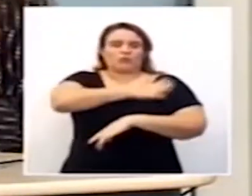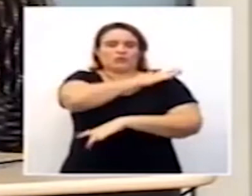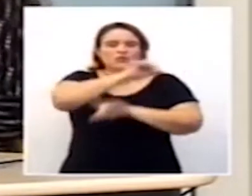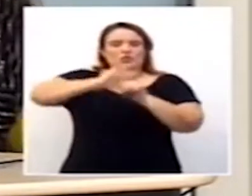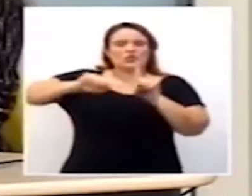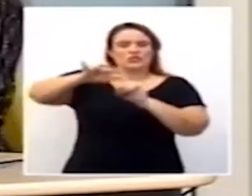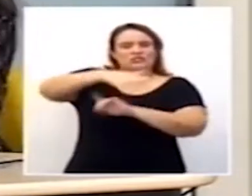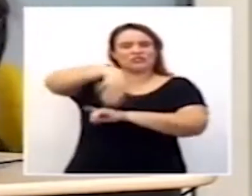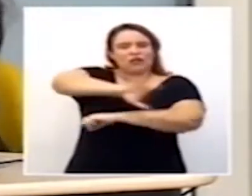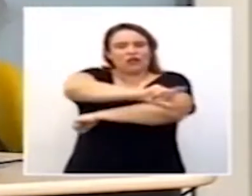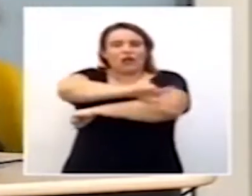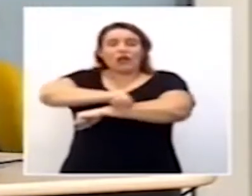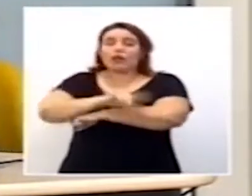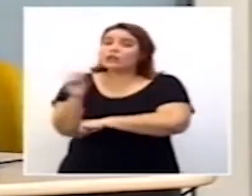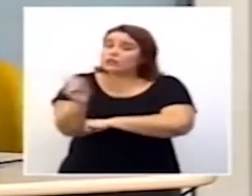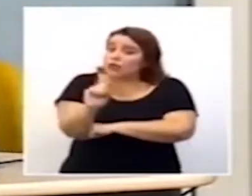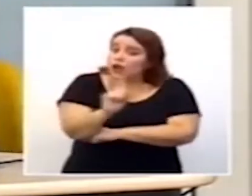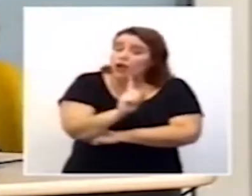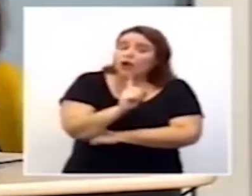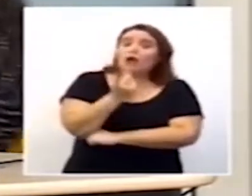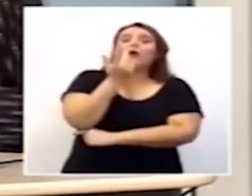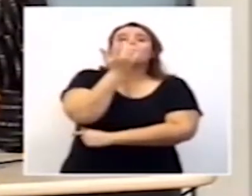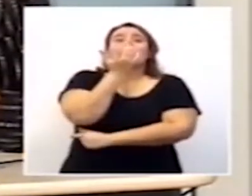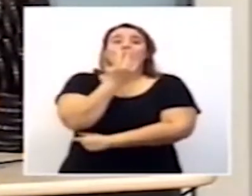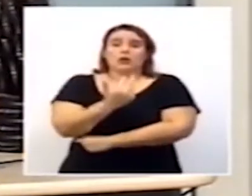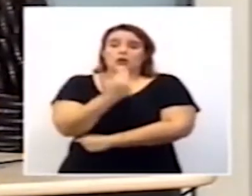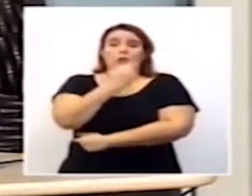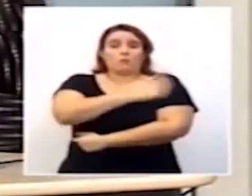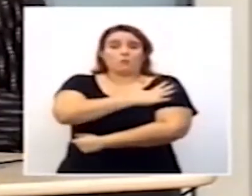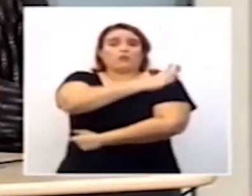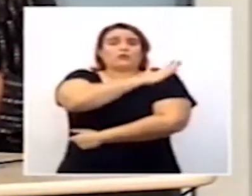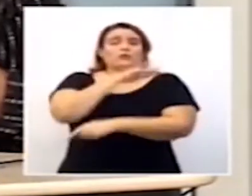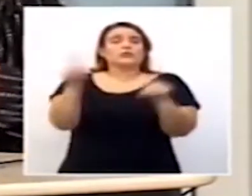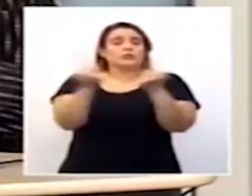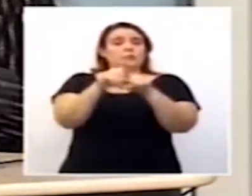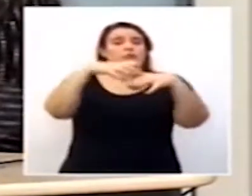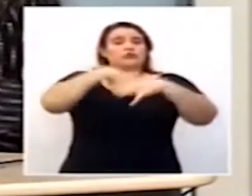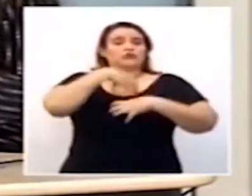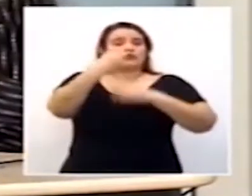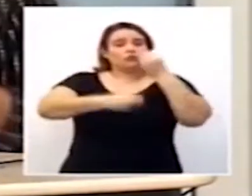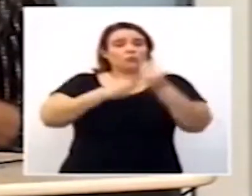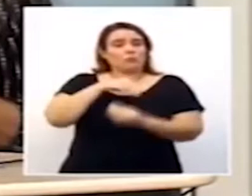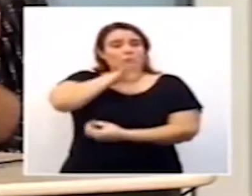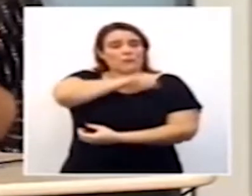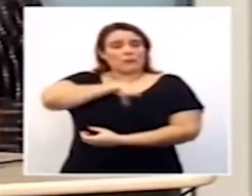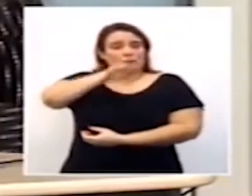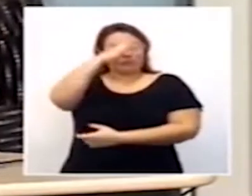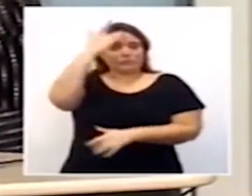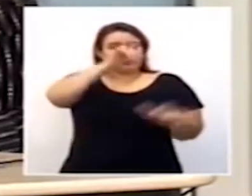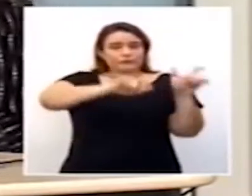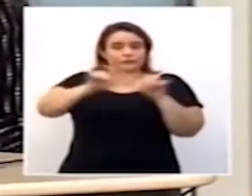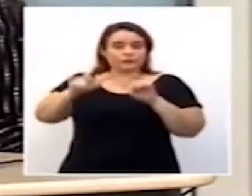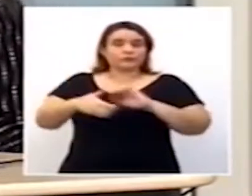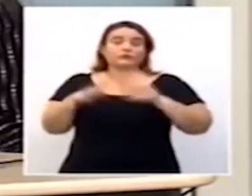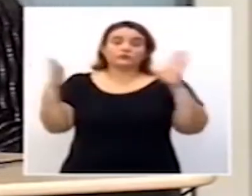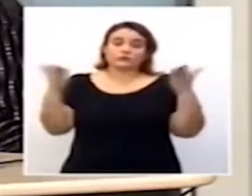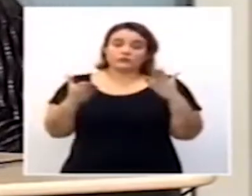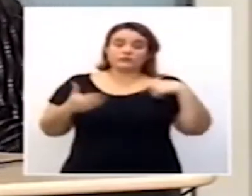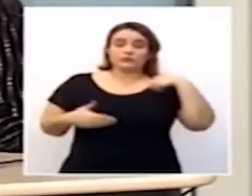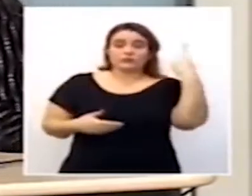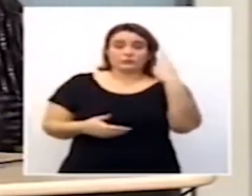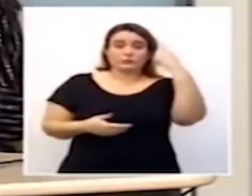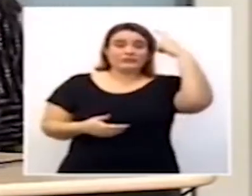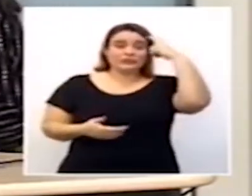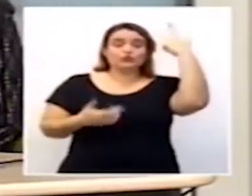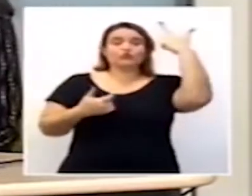preconceito racial e não tem preconceito da língua também do modo de falar das pessoas Então hoje nós vamos repensar sobre isso então o